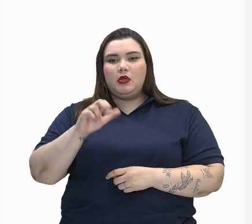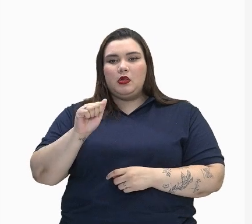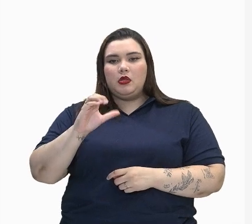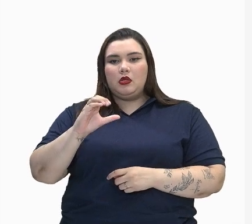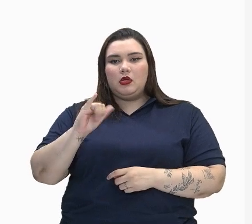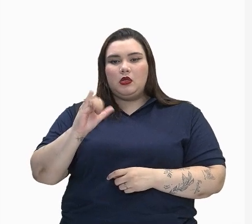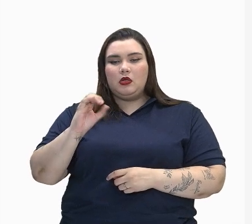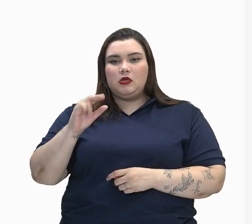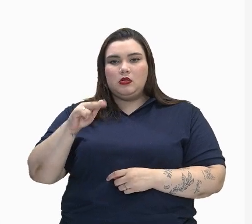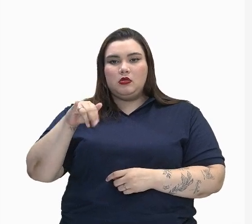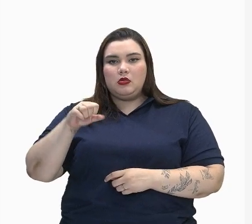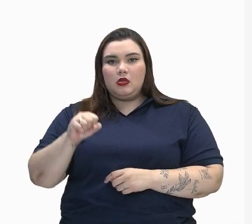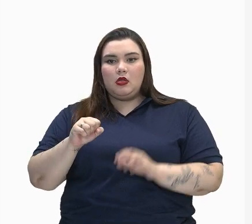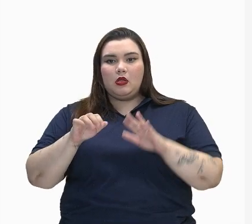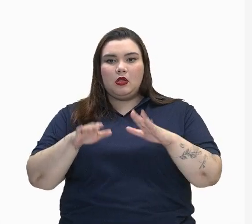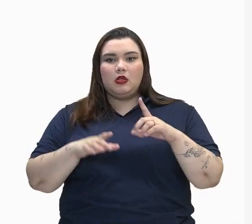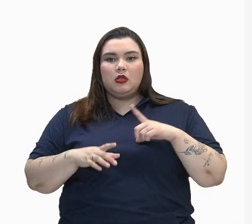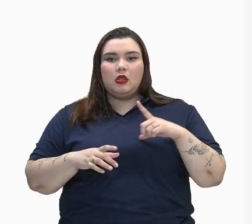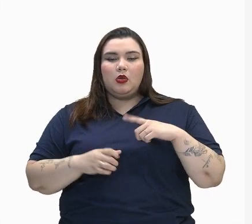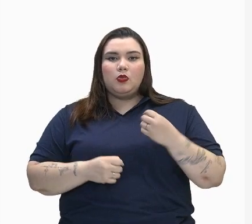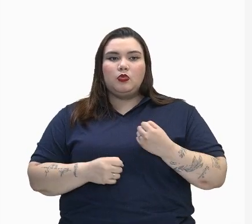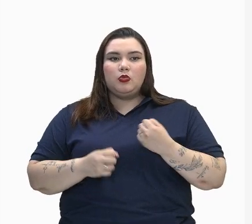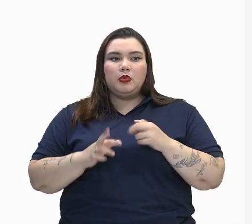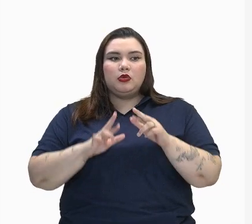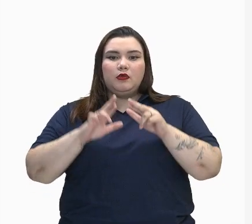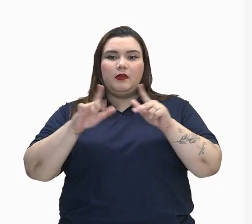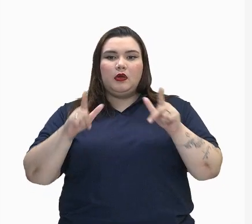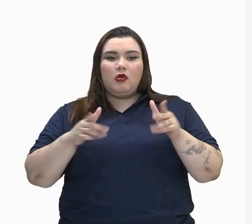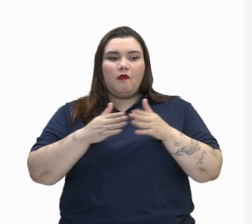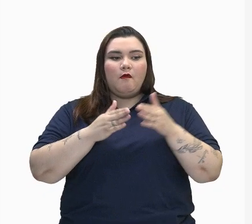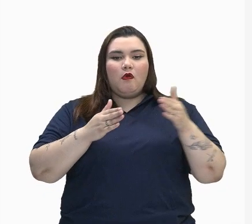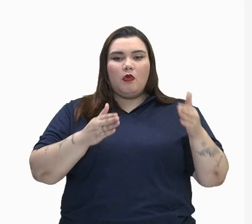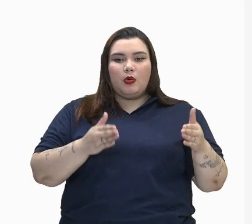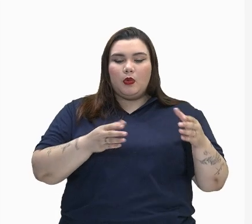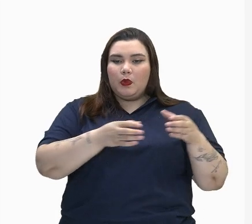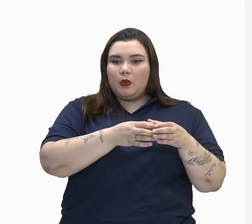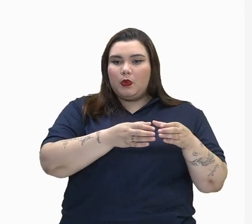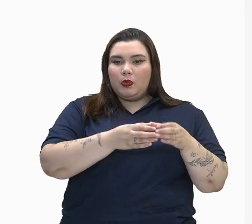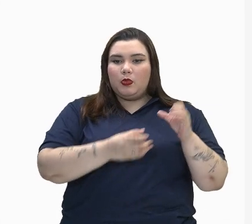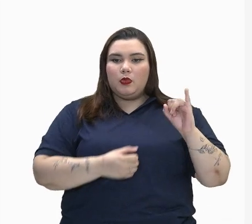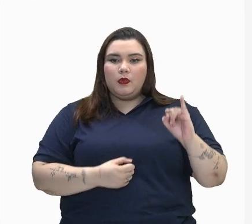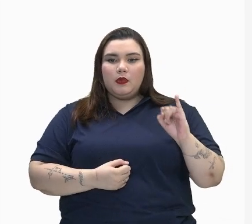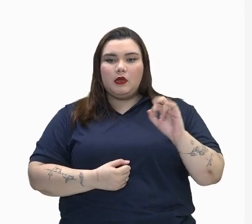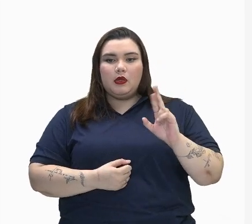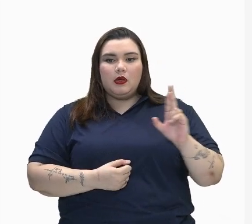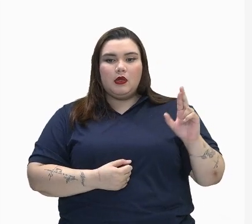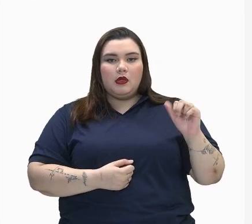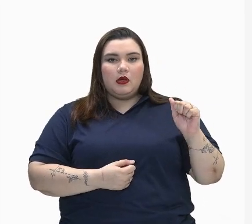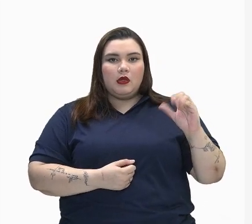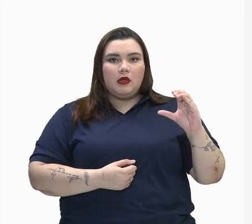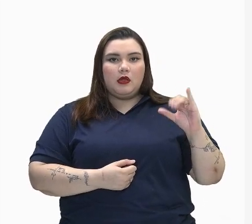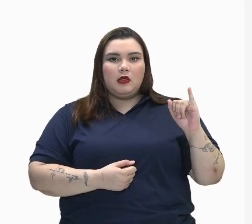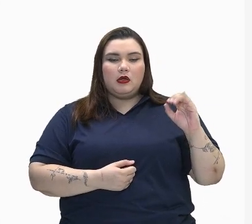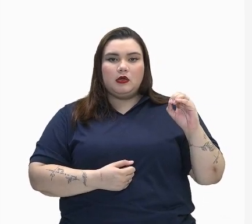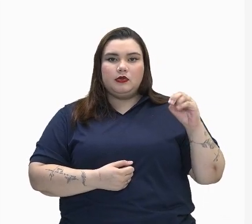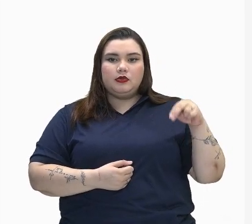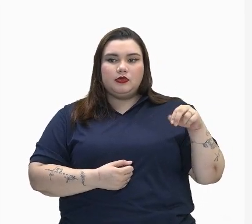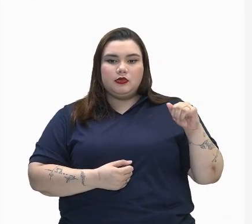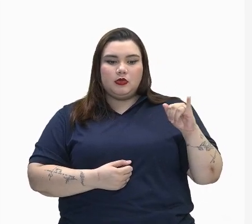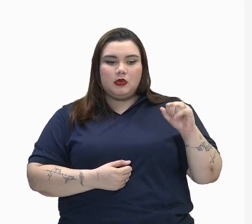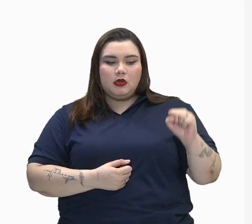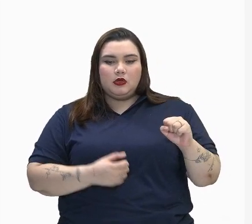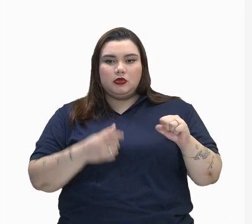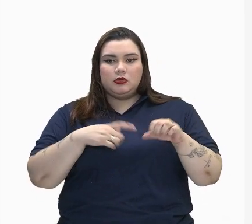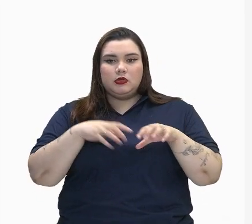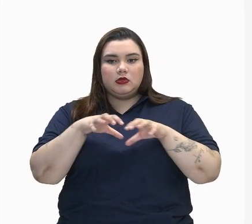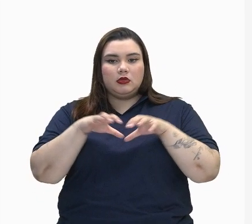dos racionais quem? Os números diferentões, né? Que são os irracionais. Os irracionais, ó, eles estão separados aqui.